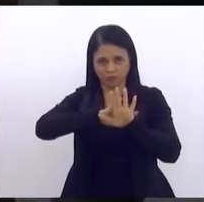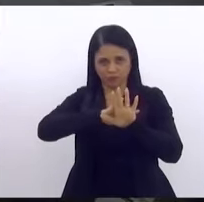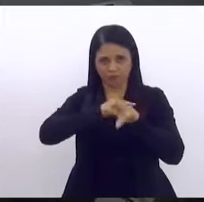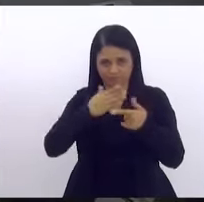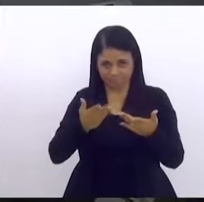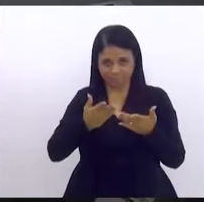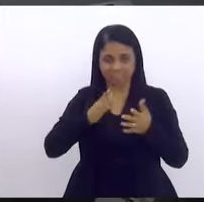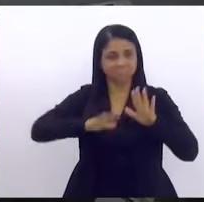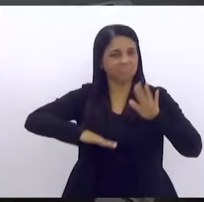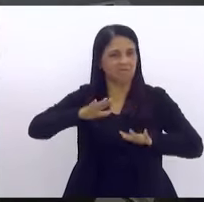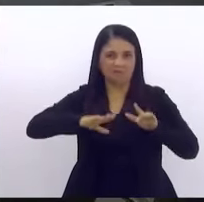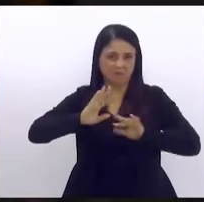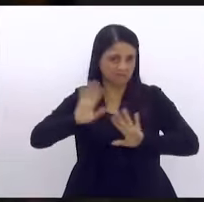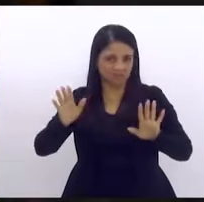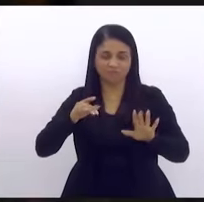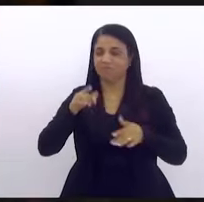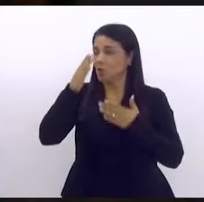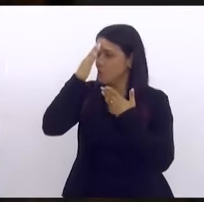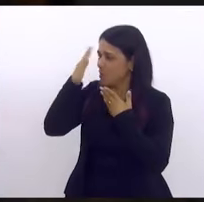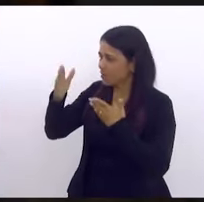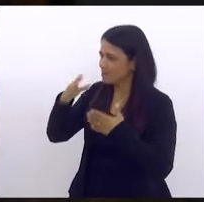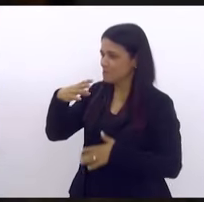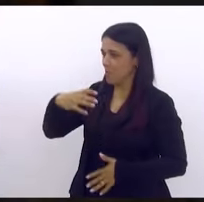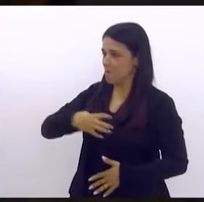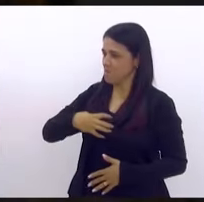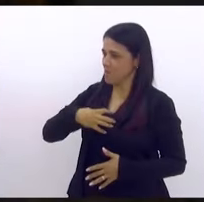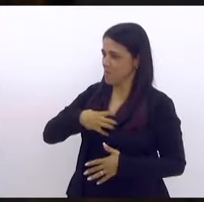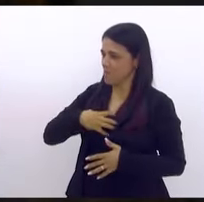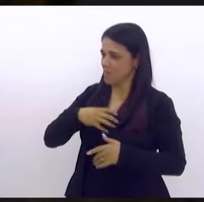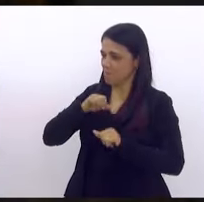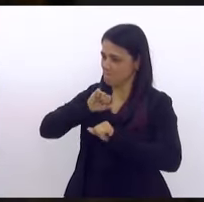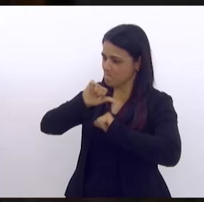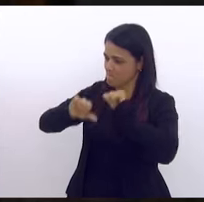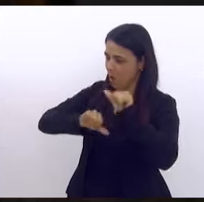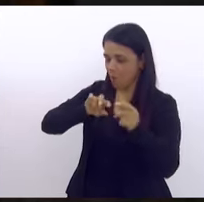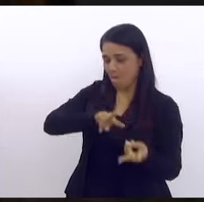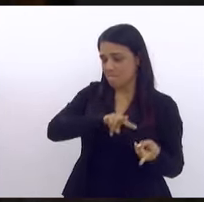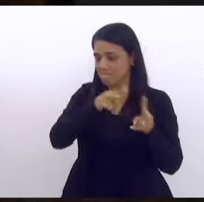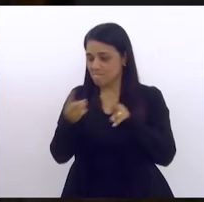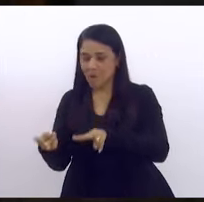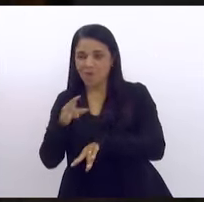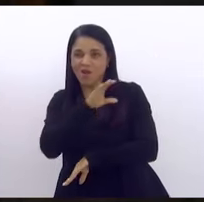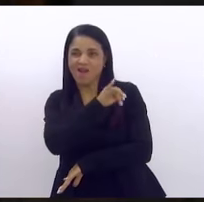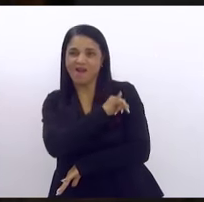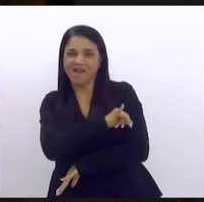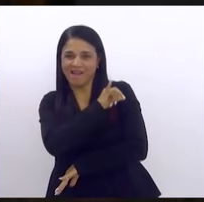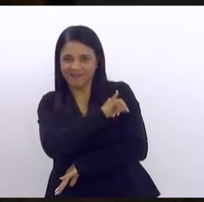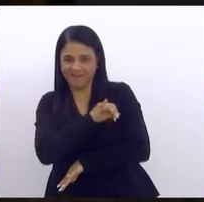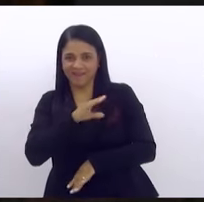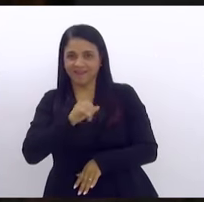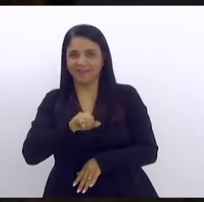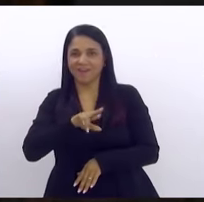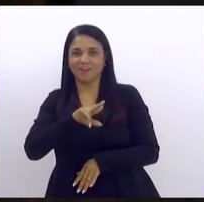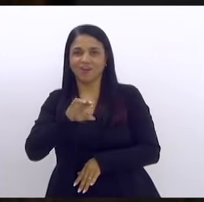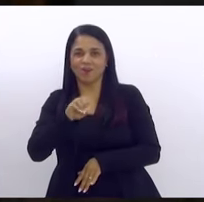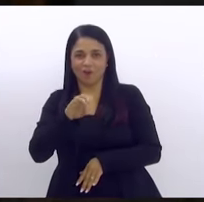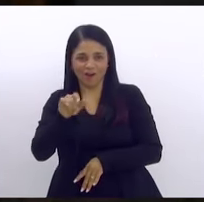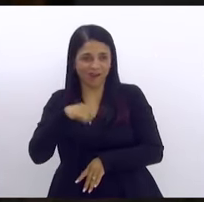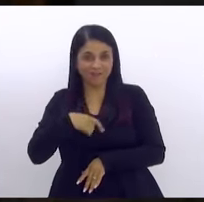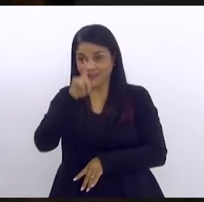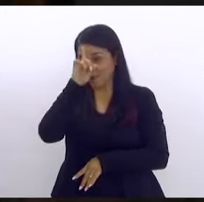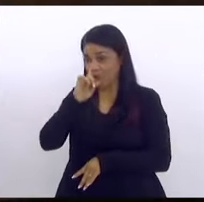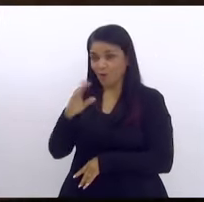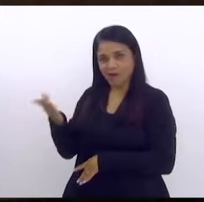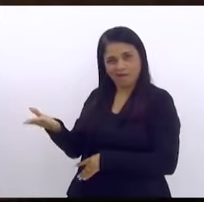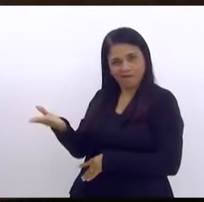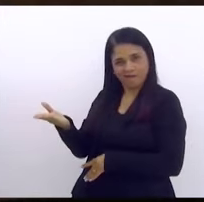Eu que agradeço, minha baiana mais carioca desse parlamento. Tia Ju, deputado agora Jorge tá loura, Felipe. Presidente, você viu? Tia Ju